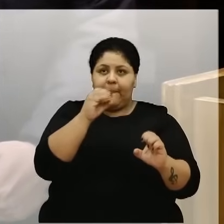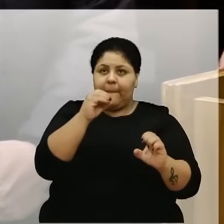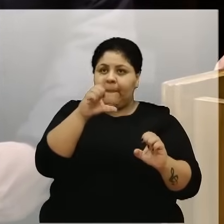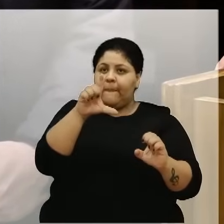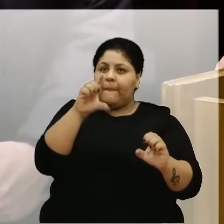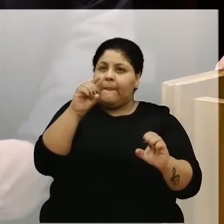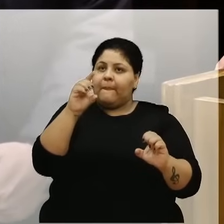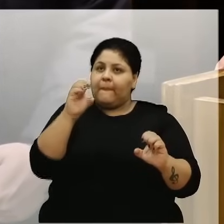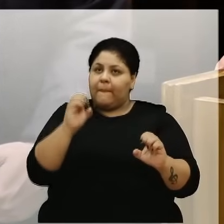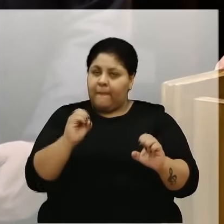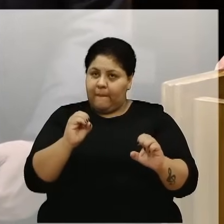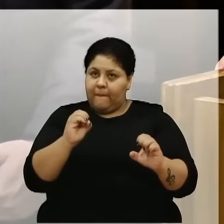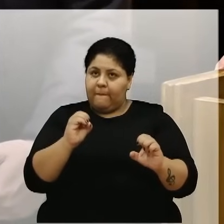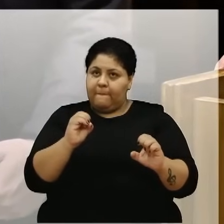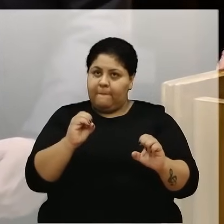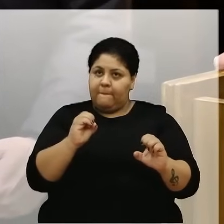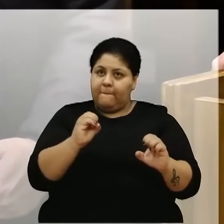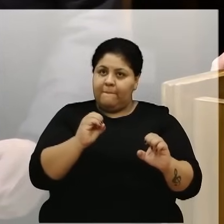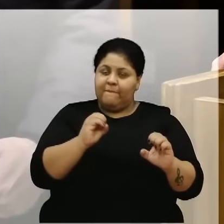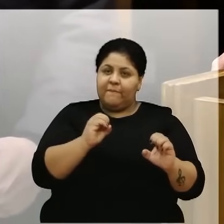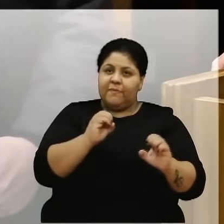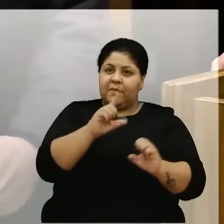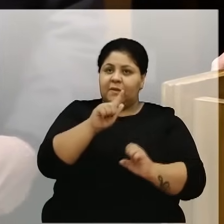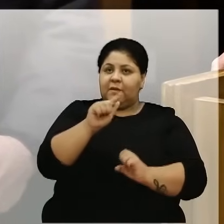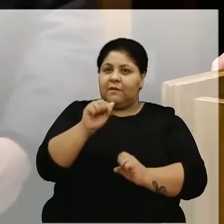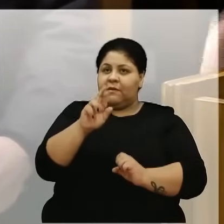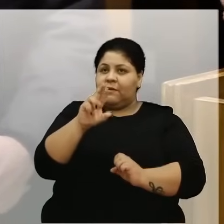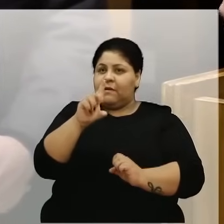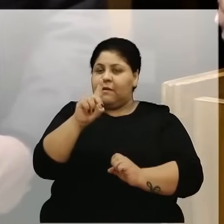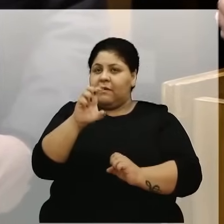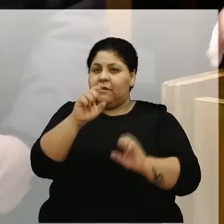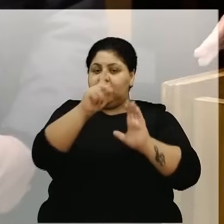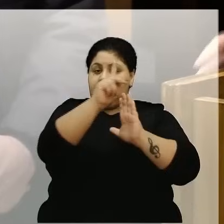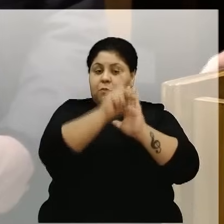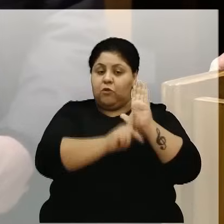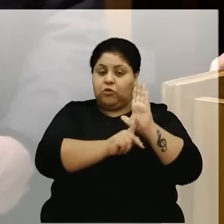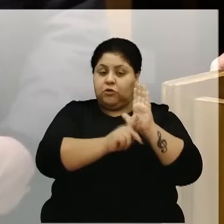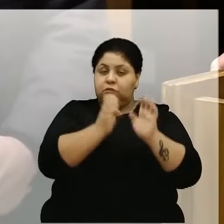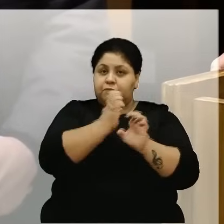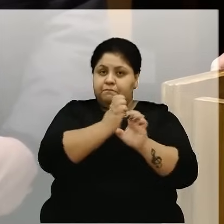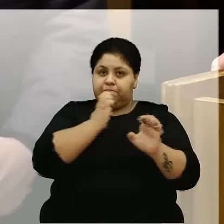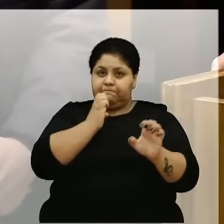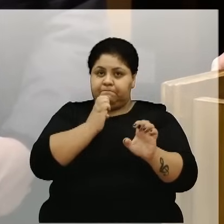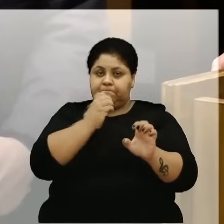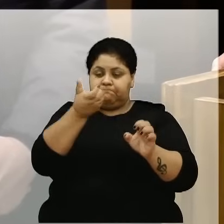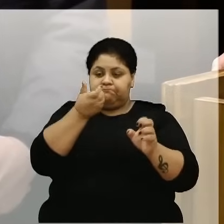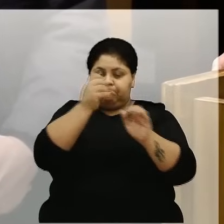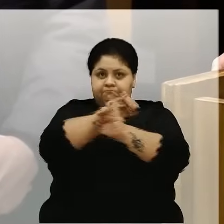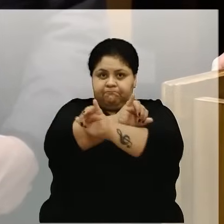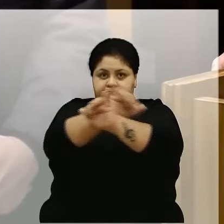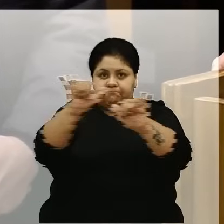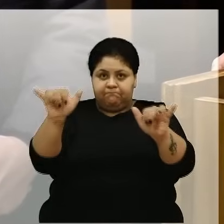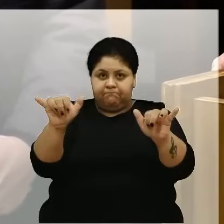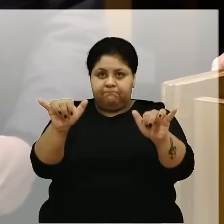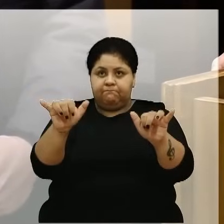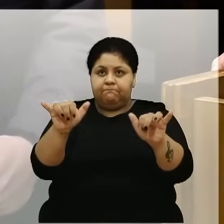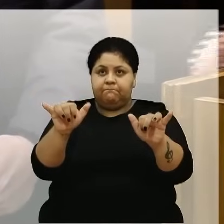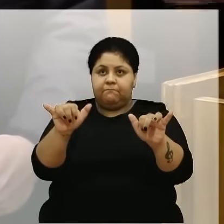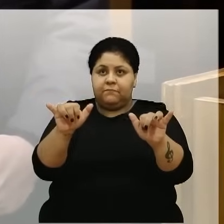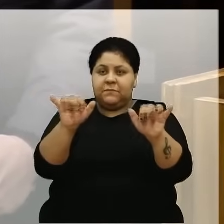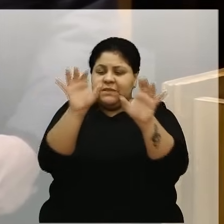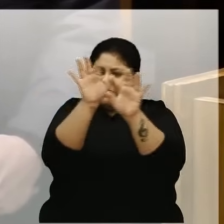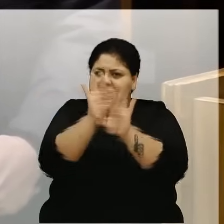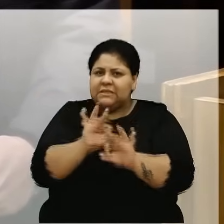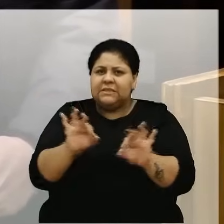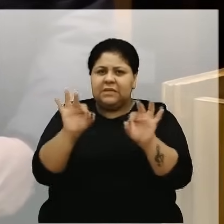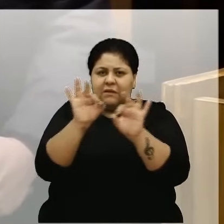Boldo, da Garden Projetos e Engenharia. O que eu quero transmitir para os senhores e senhoras aqui, bem sucintamente,